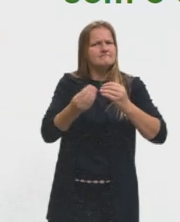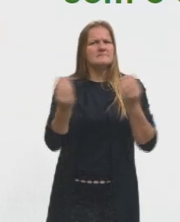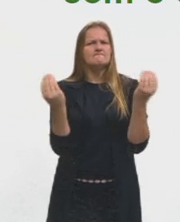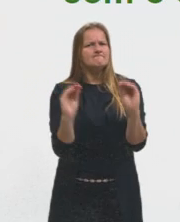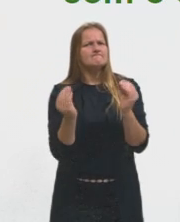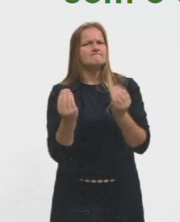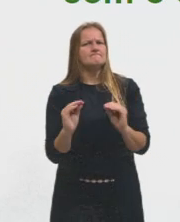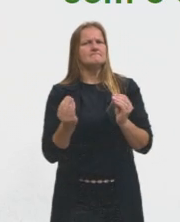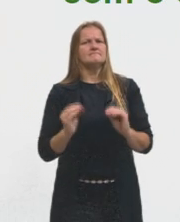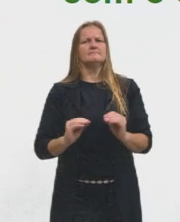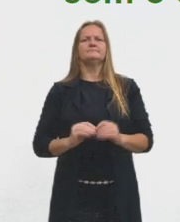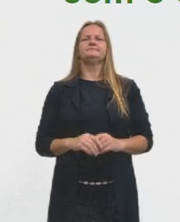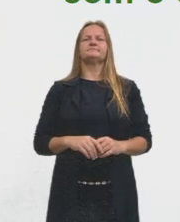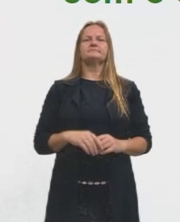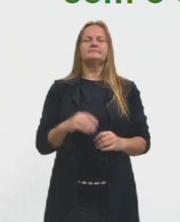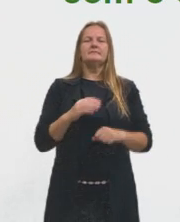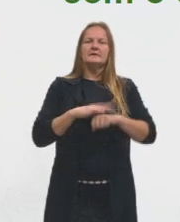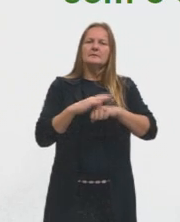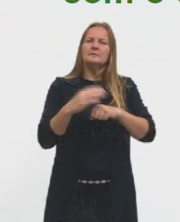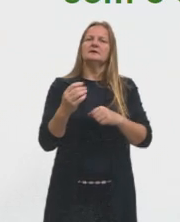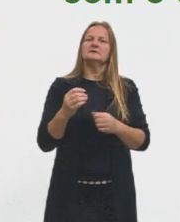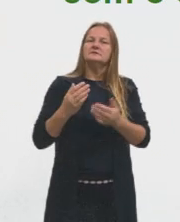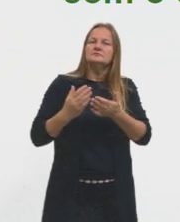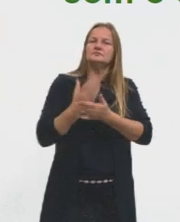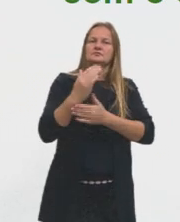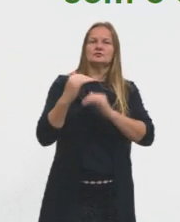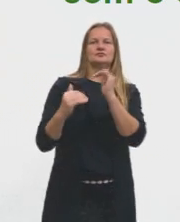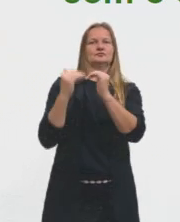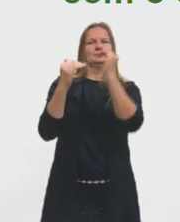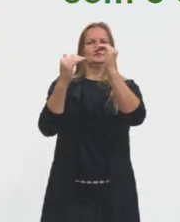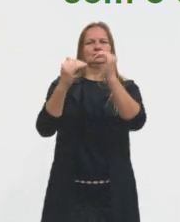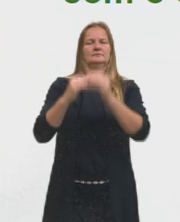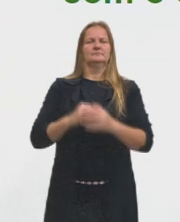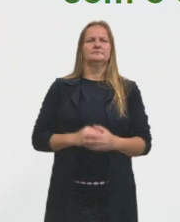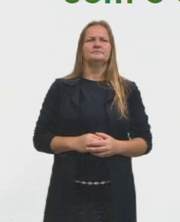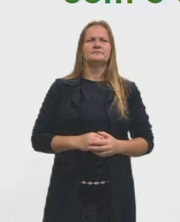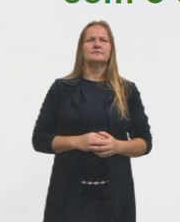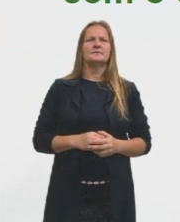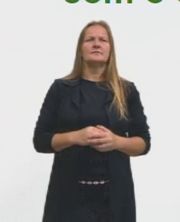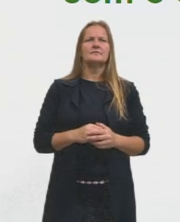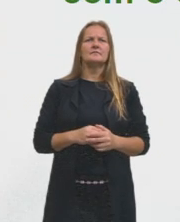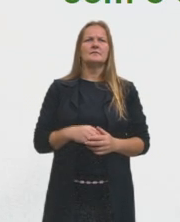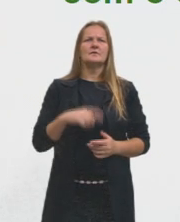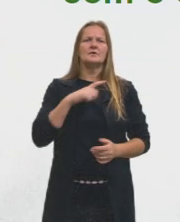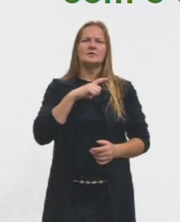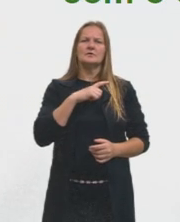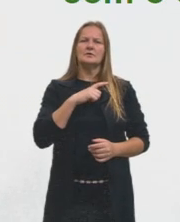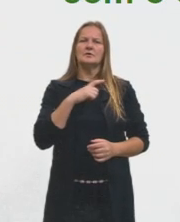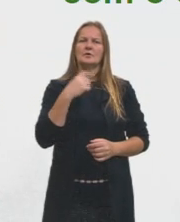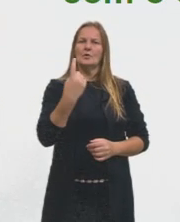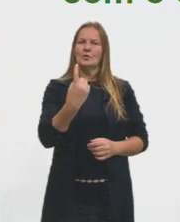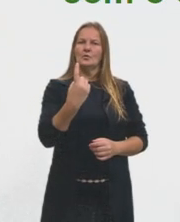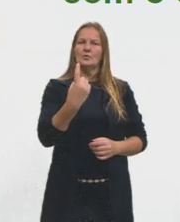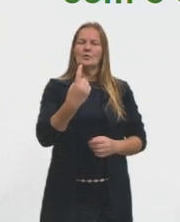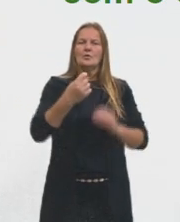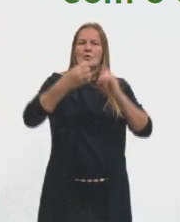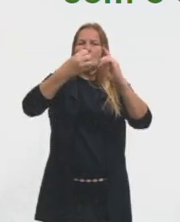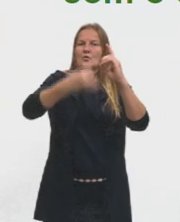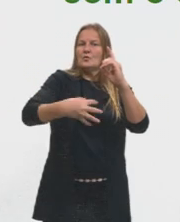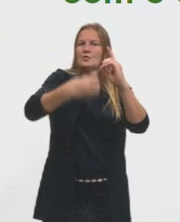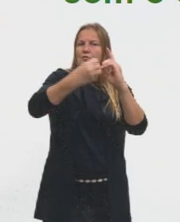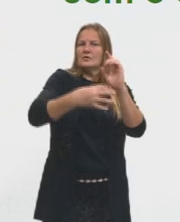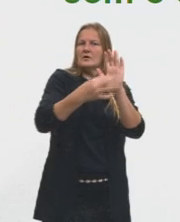principal E aí eu vou puxar consigo ir para o meu desenvolvimento no desenvolvimento um decertar